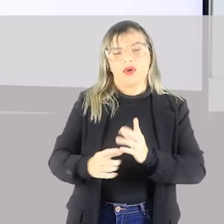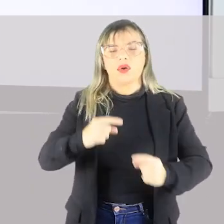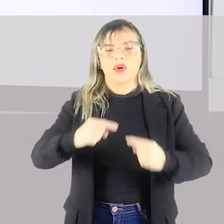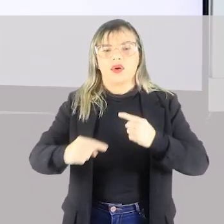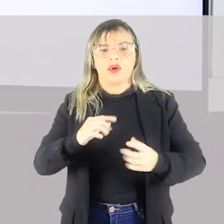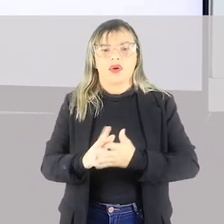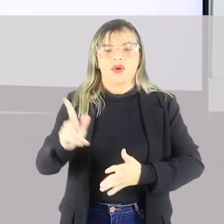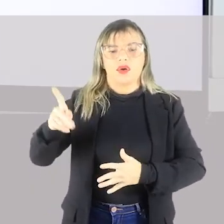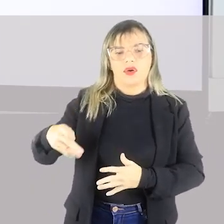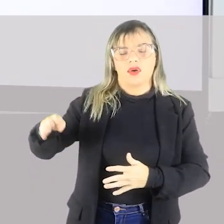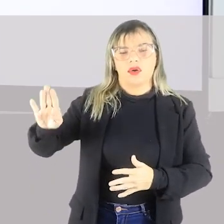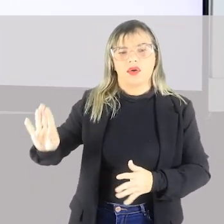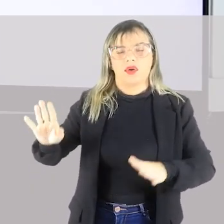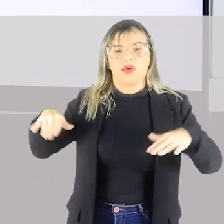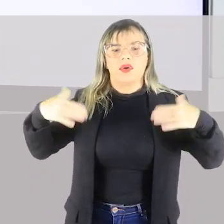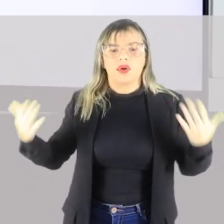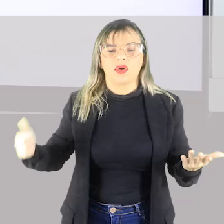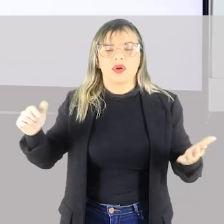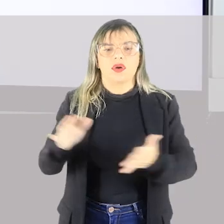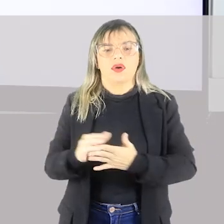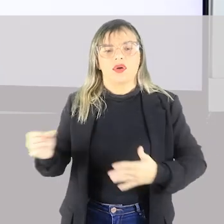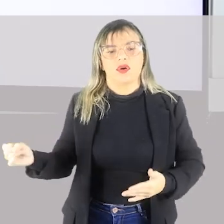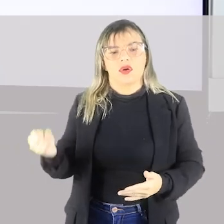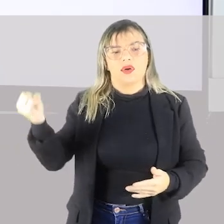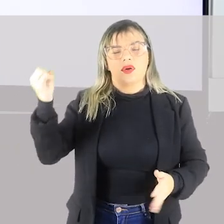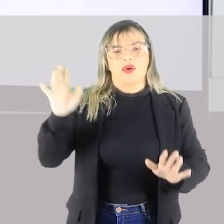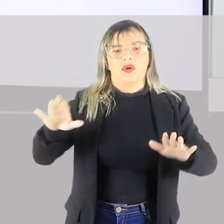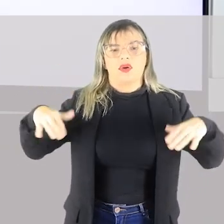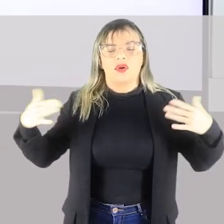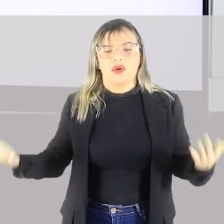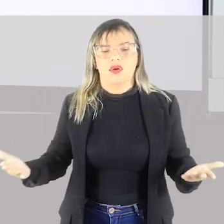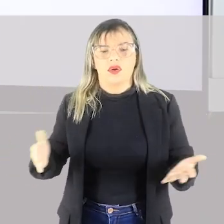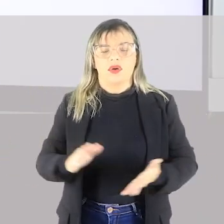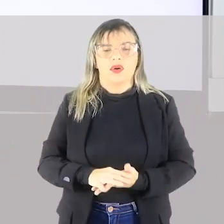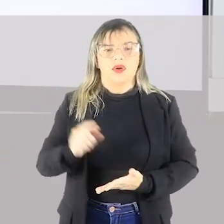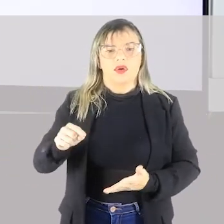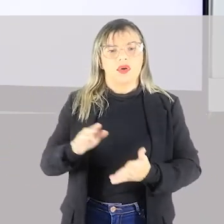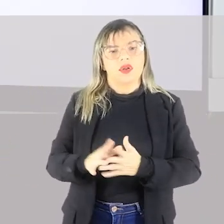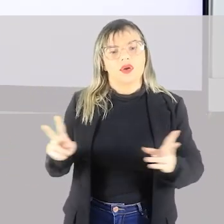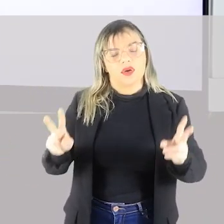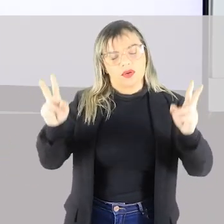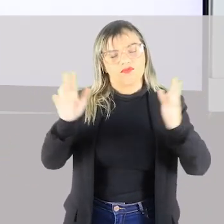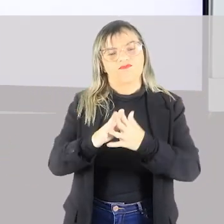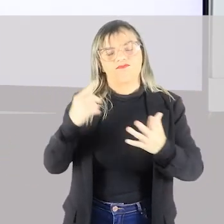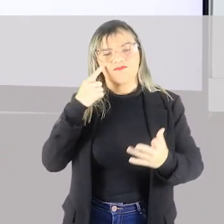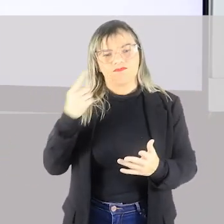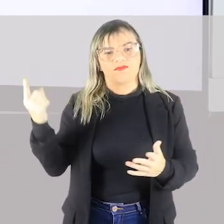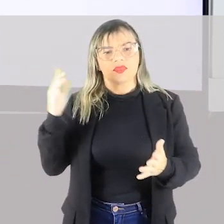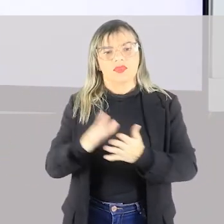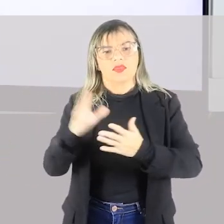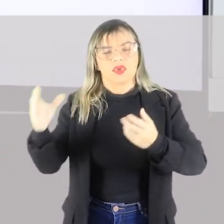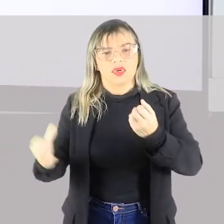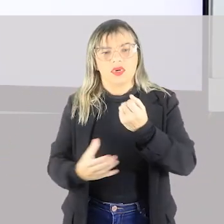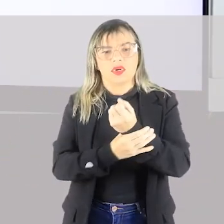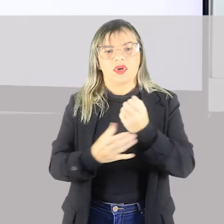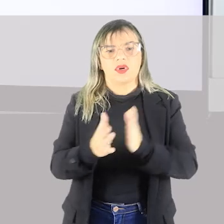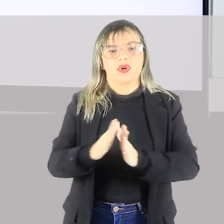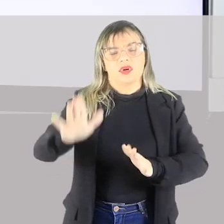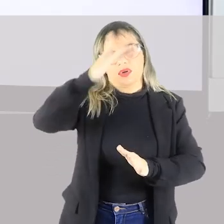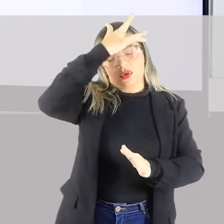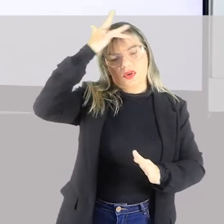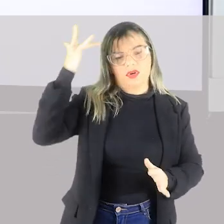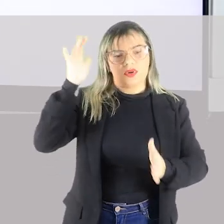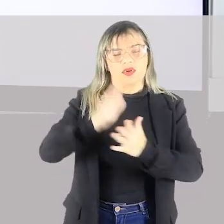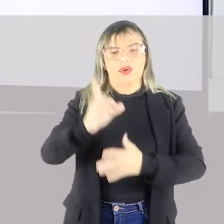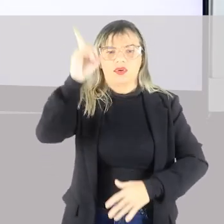públicas, que são, portanto, fundamentais, essenciais para garantir às pessoas